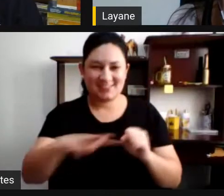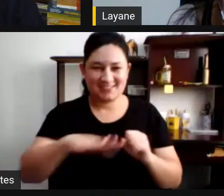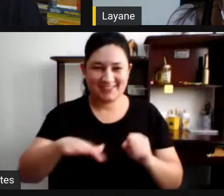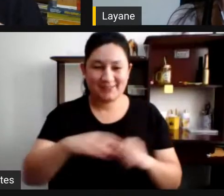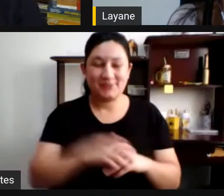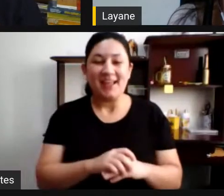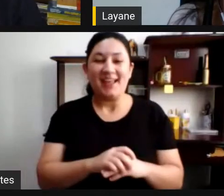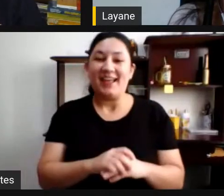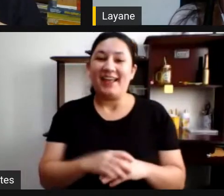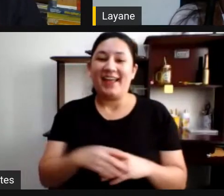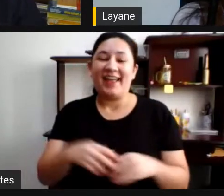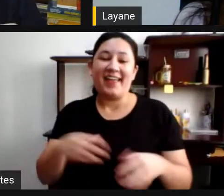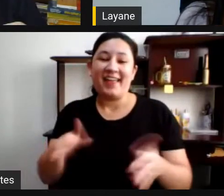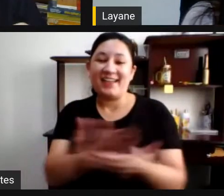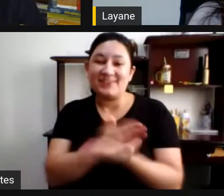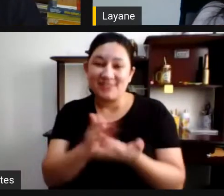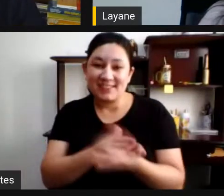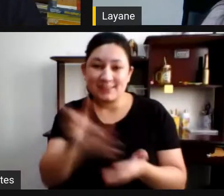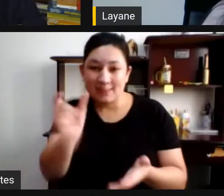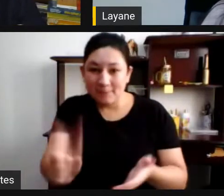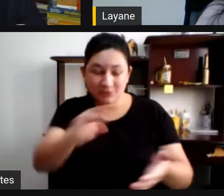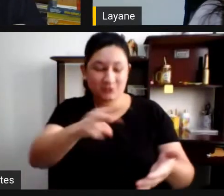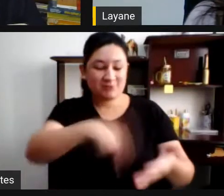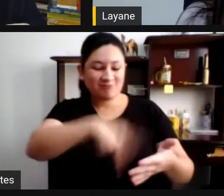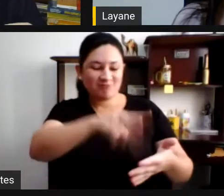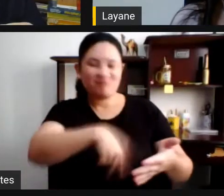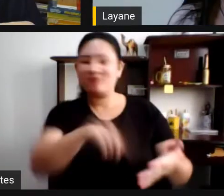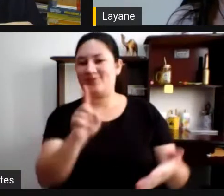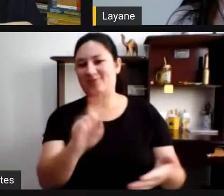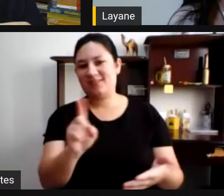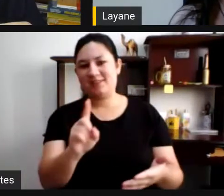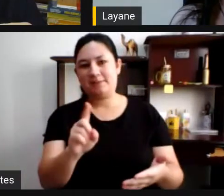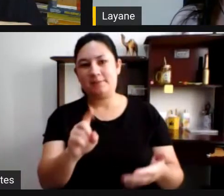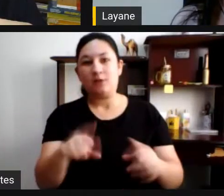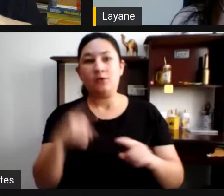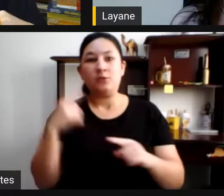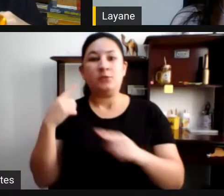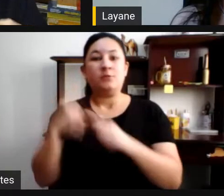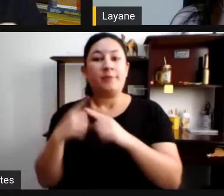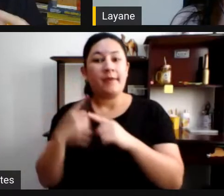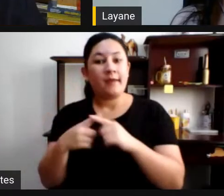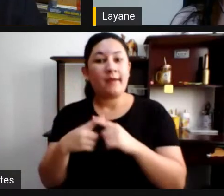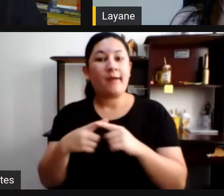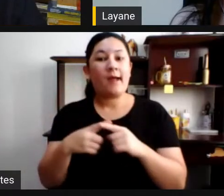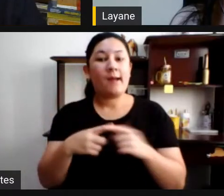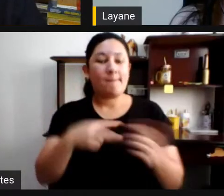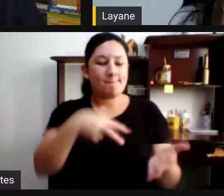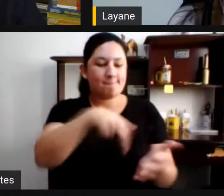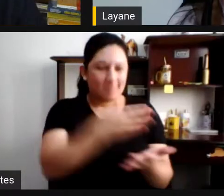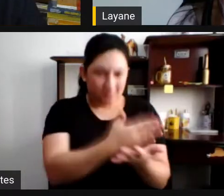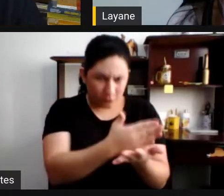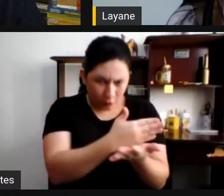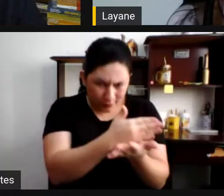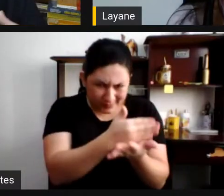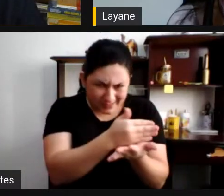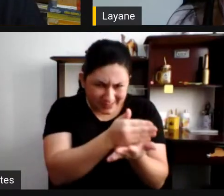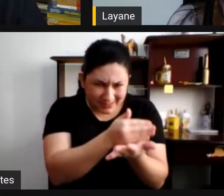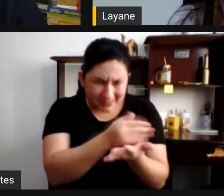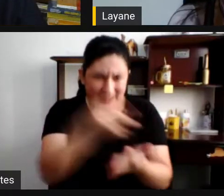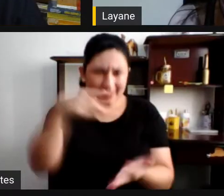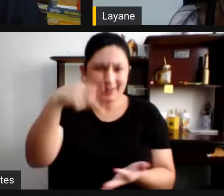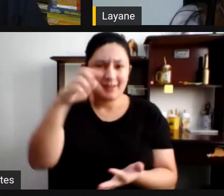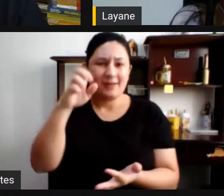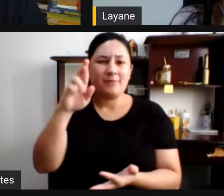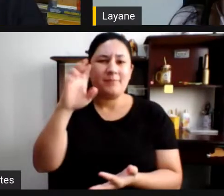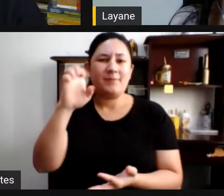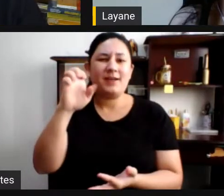momento porque no prefácio se diz assim que a única maneira de superar o Sossi é lê-lo